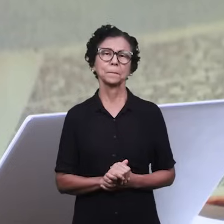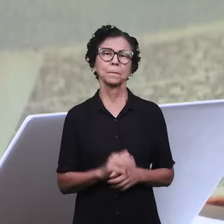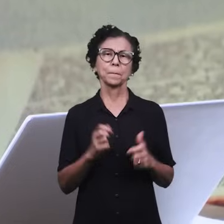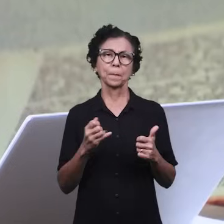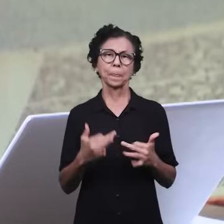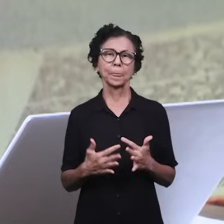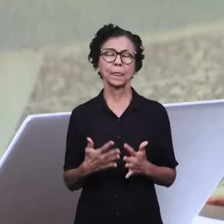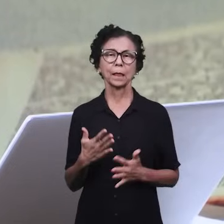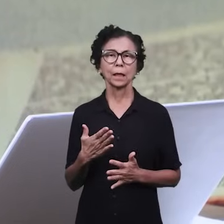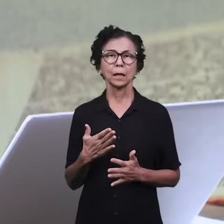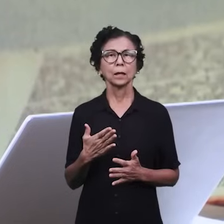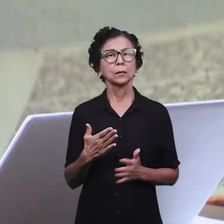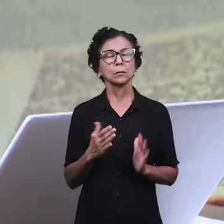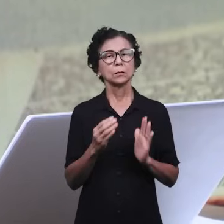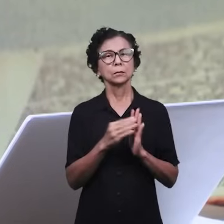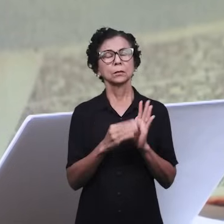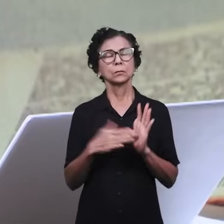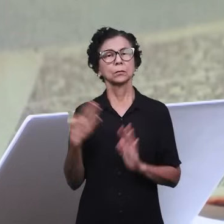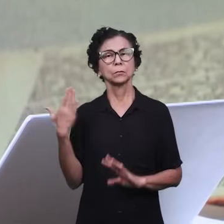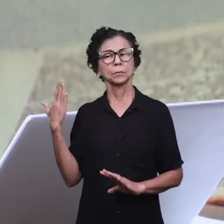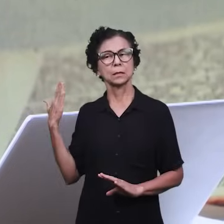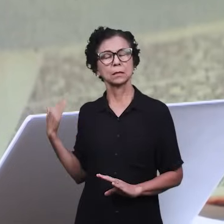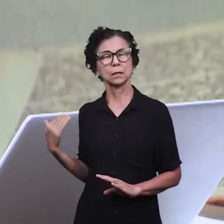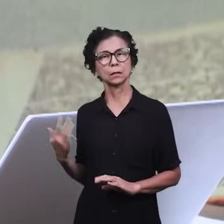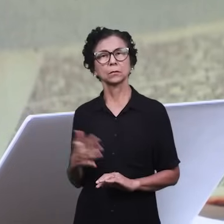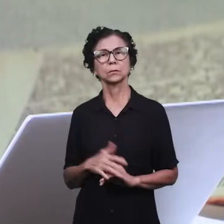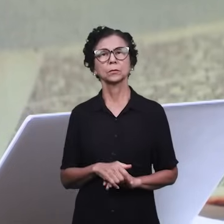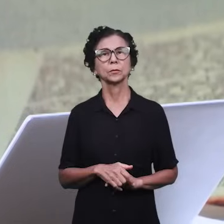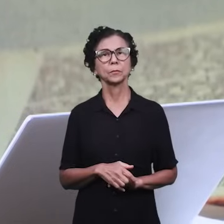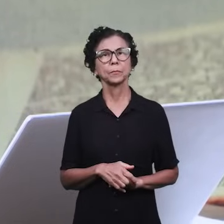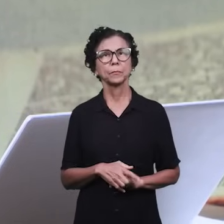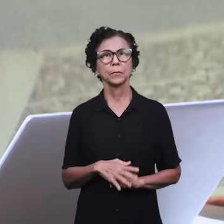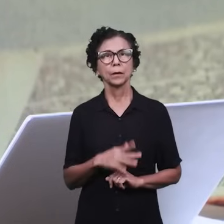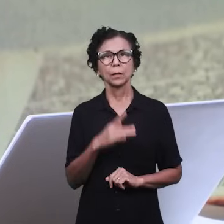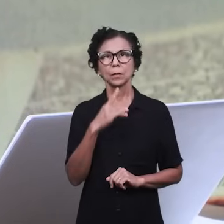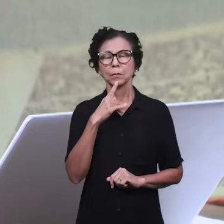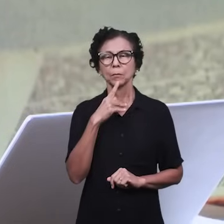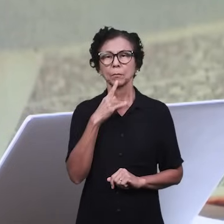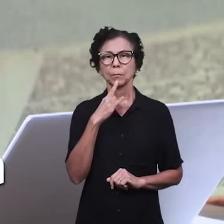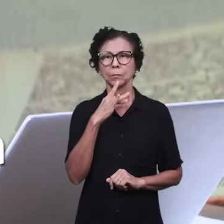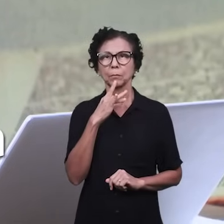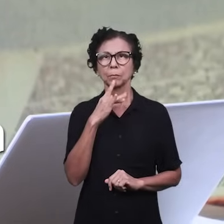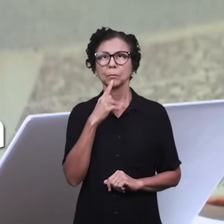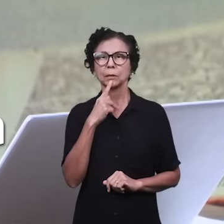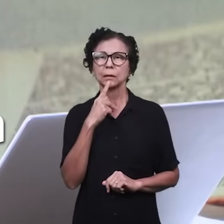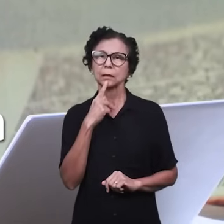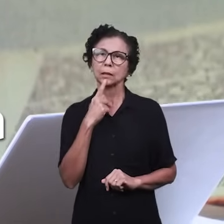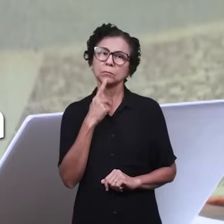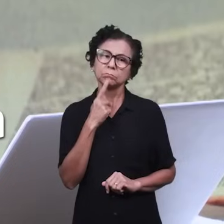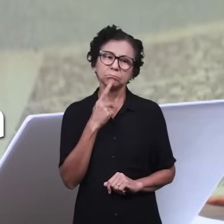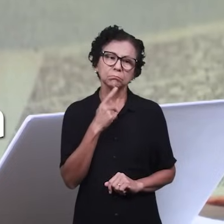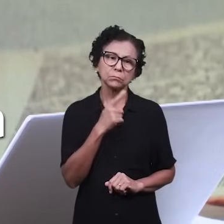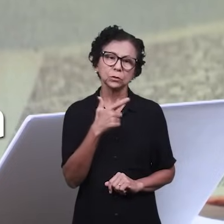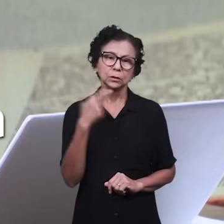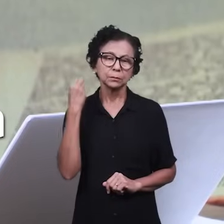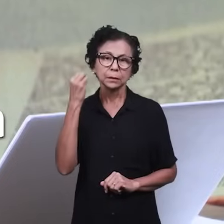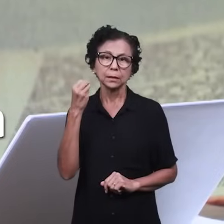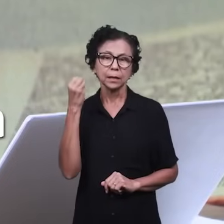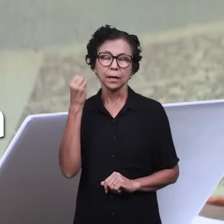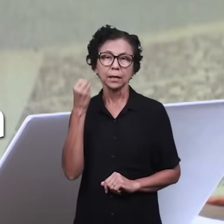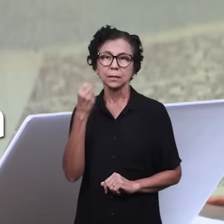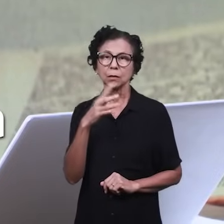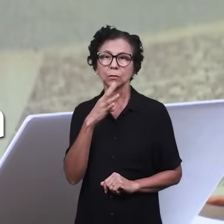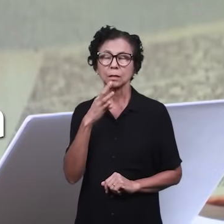em episódios passados, ele não tinha essa questão de Deus como nós temos, né?